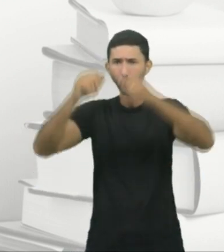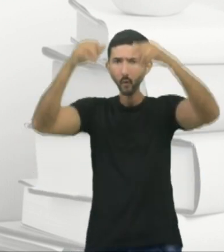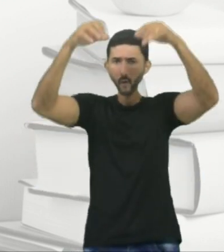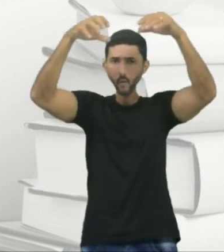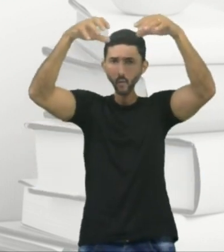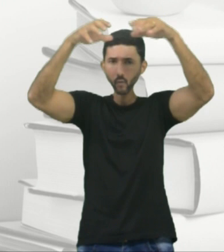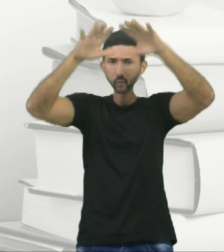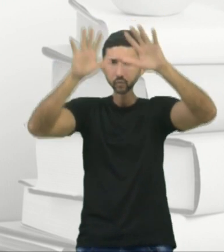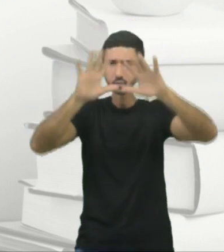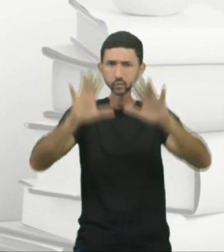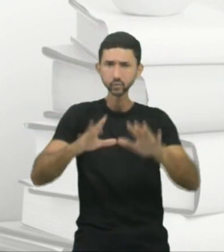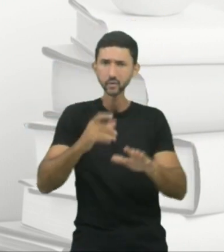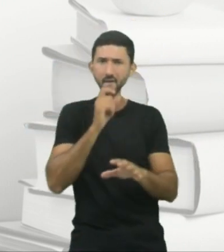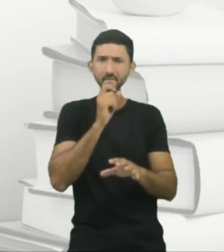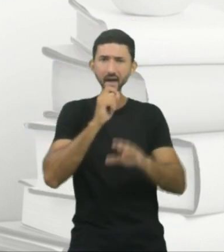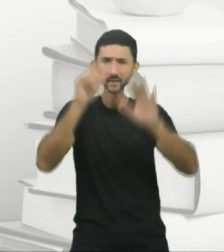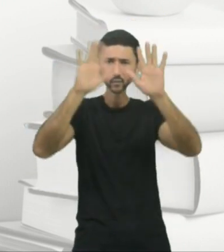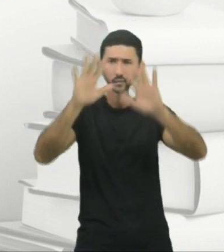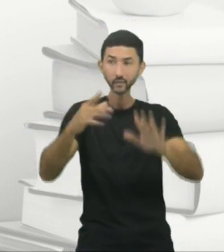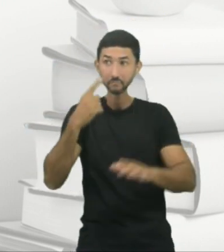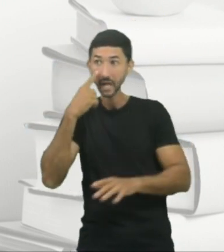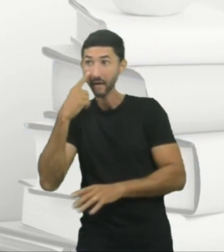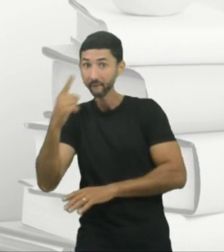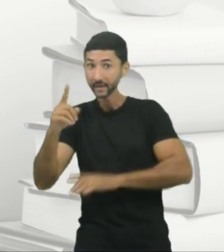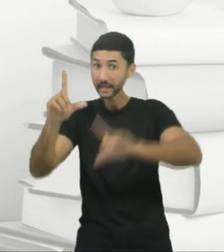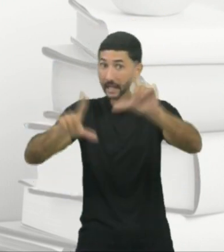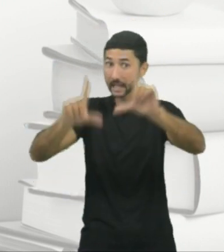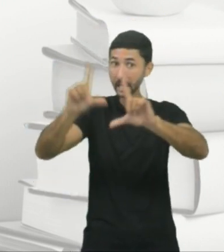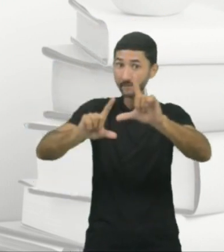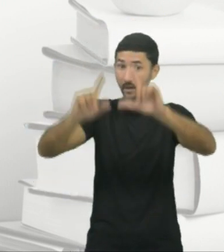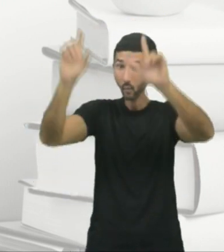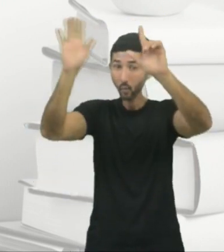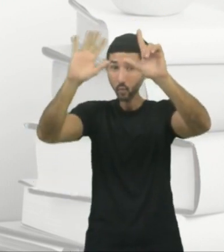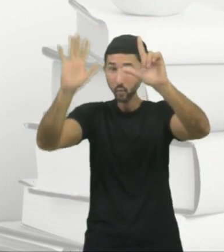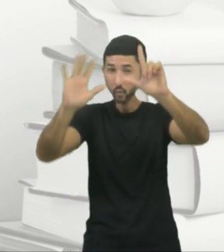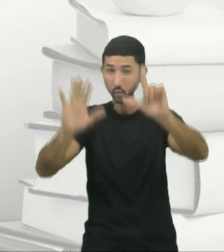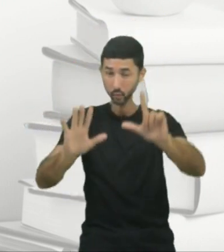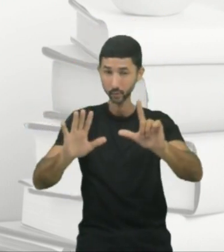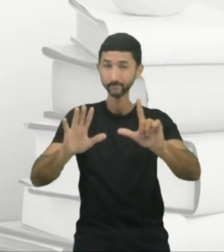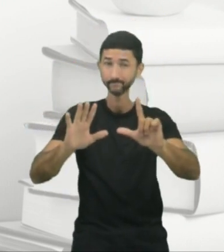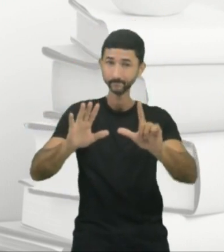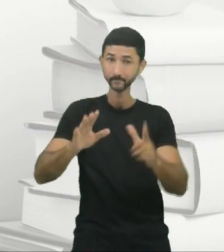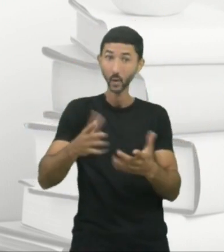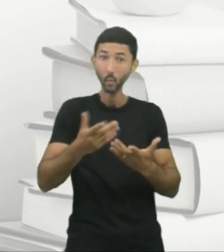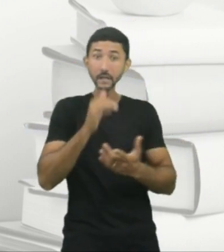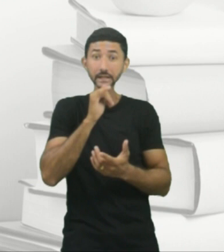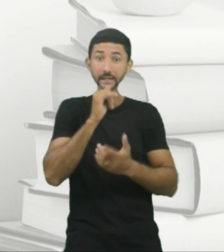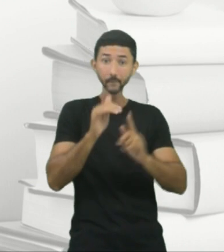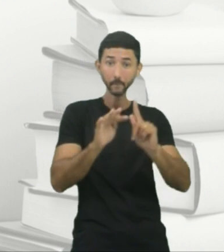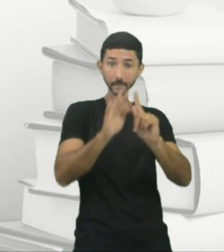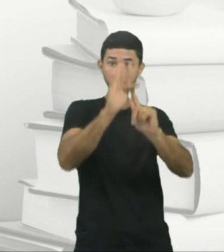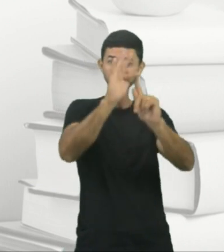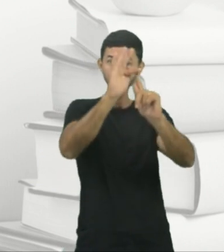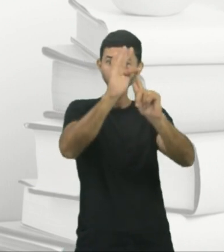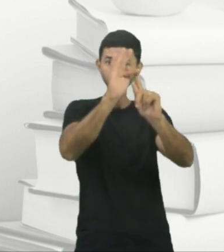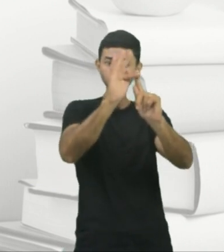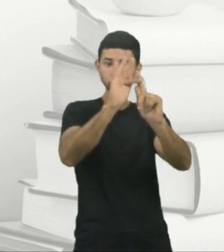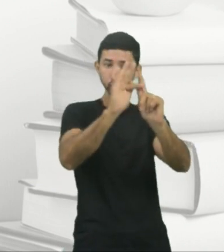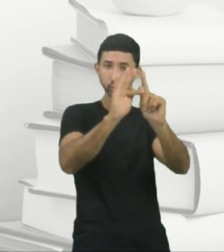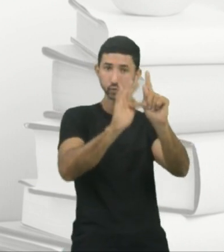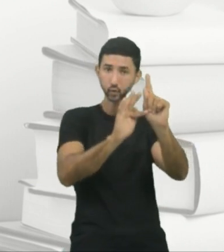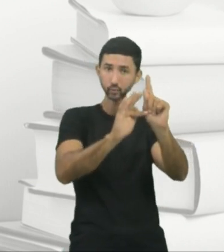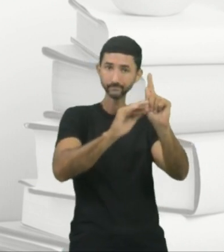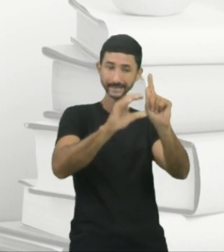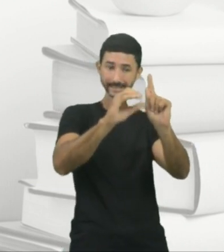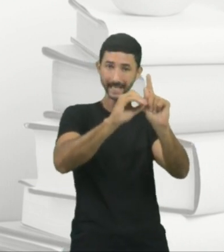nevam. Vocês já devem ter ouvido e visto na televisão. Então, quando a temperatura está abaixo de